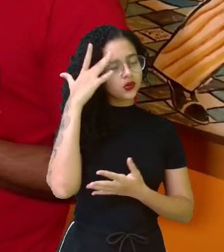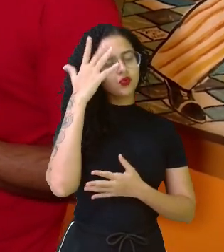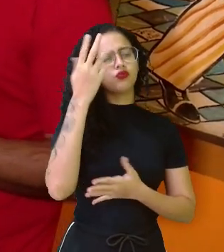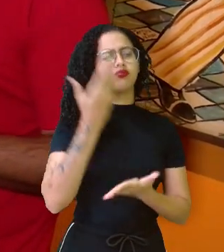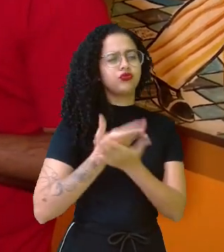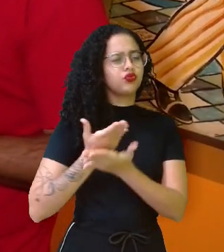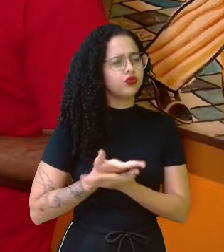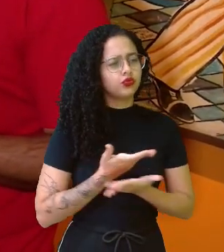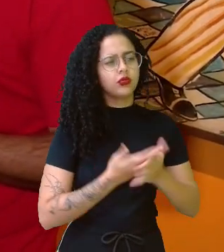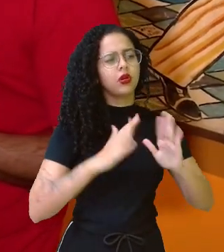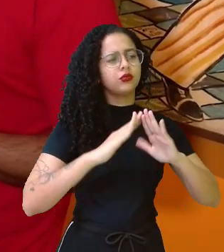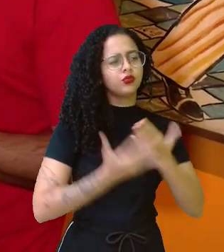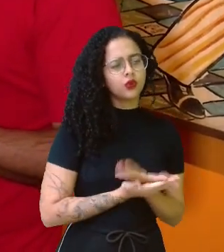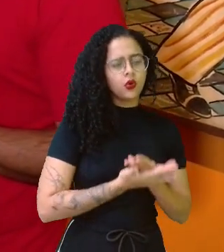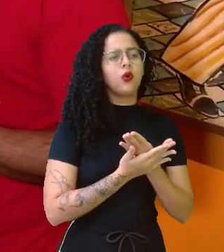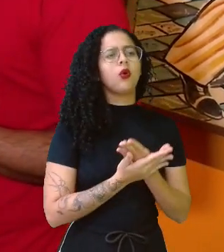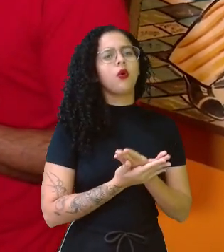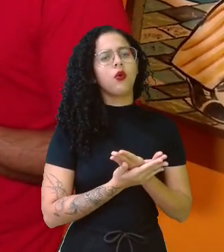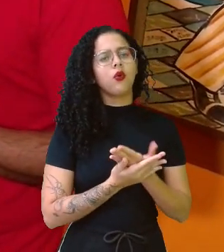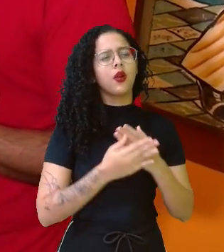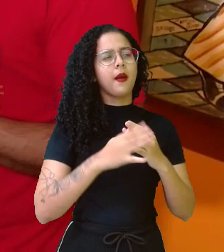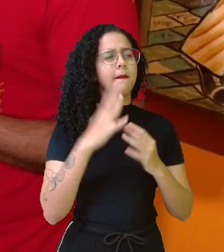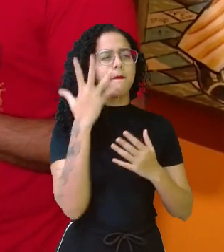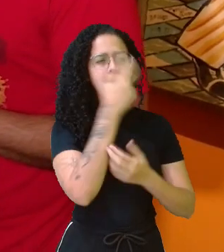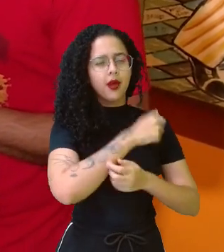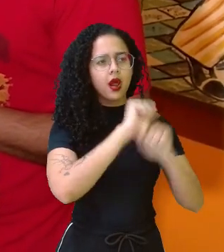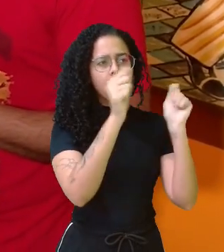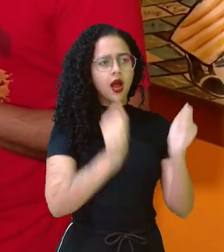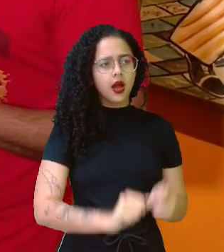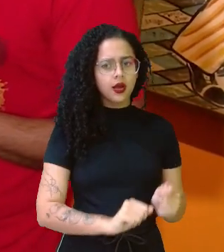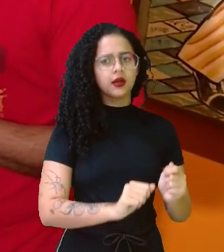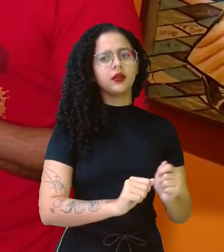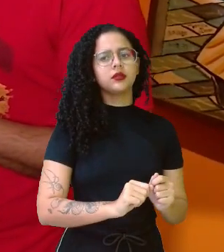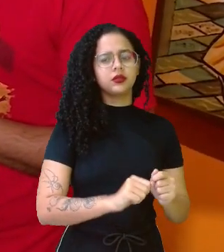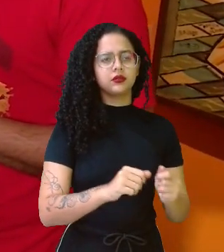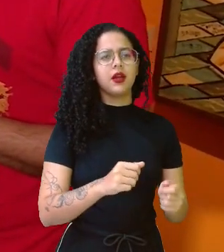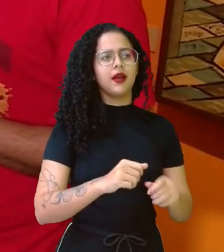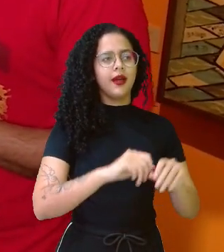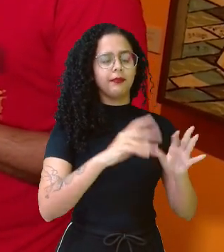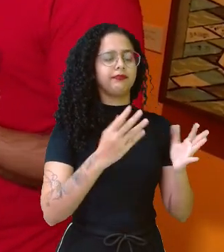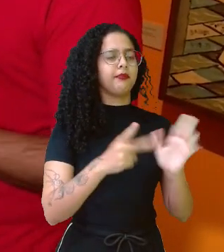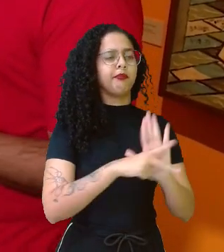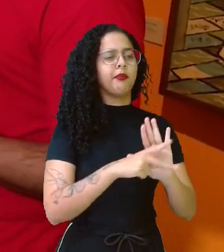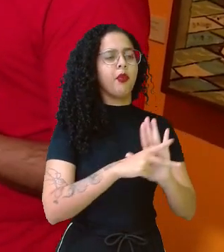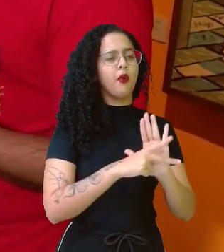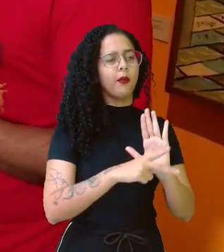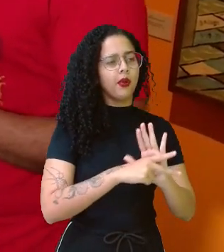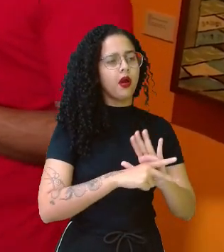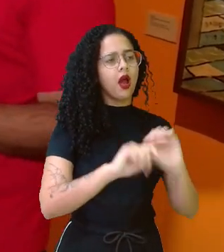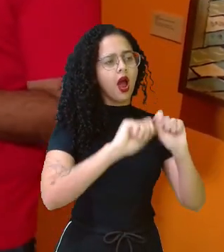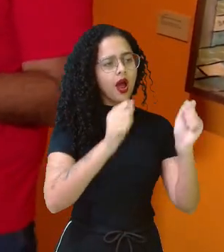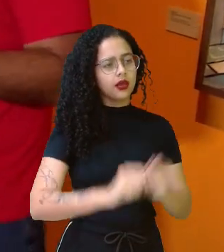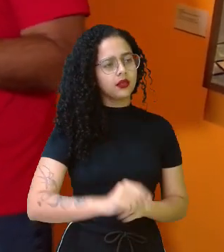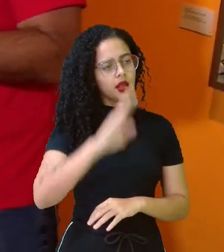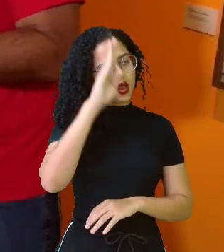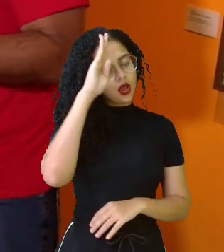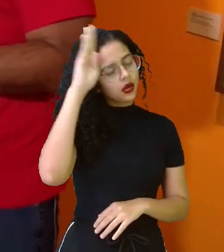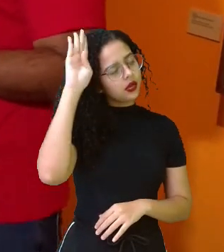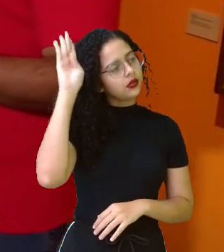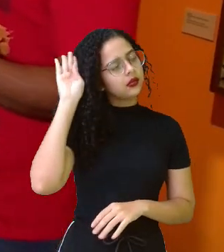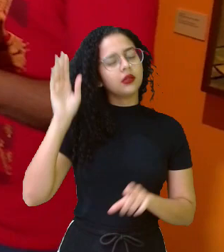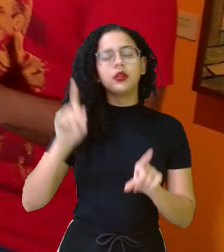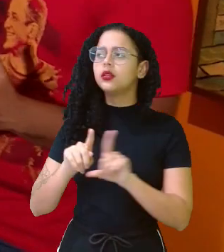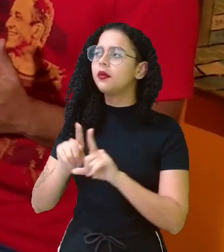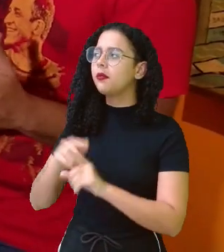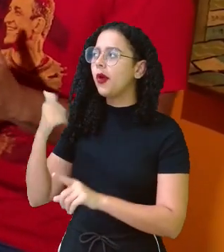escolas de arte, na Escola de Belas Artes, né? A famosa arte acadêmica. Isso. Né? E sobre isso que a senhora está falando, também tem um outro aspecto